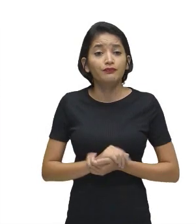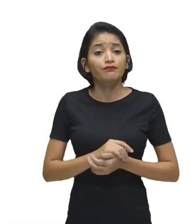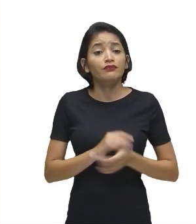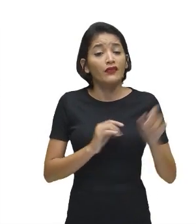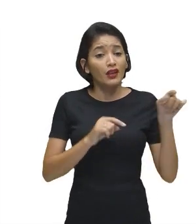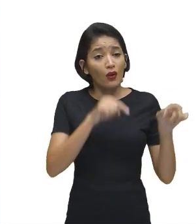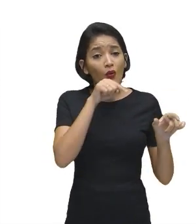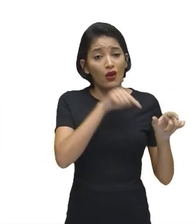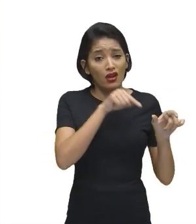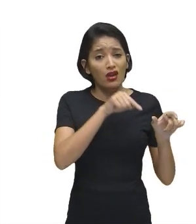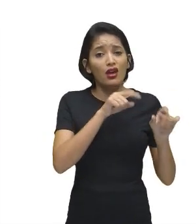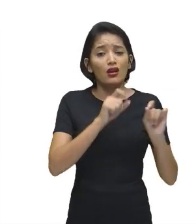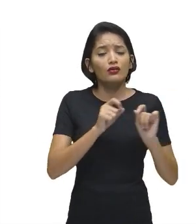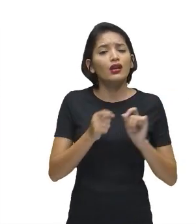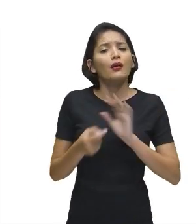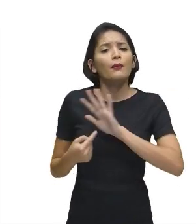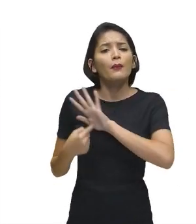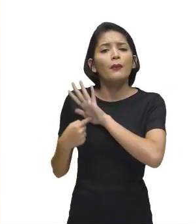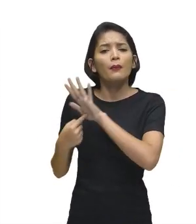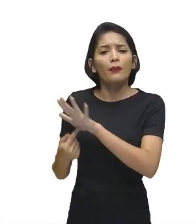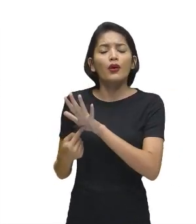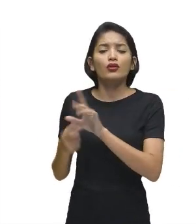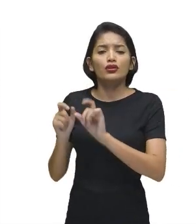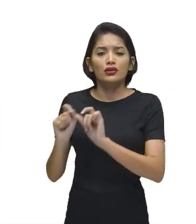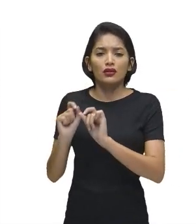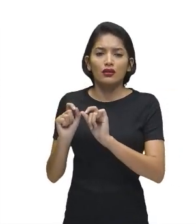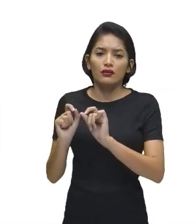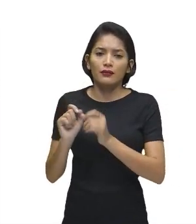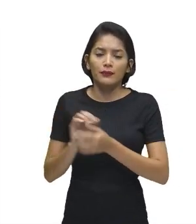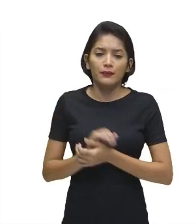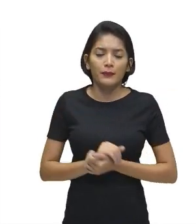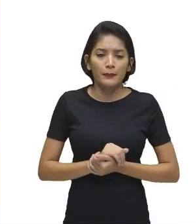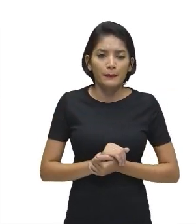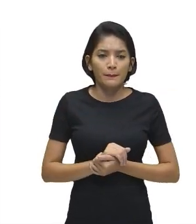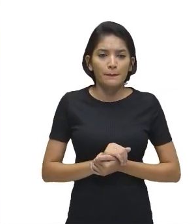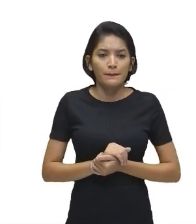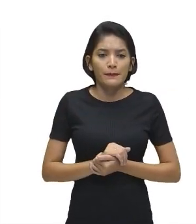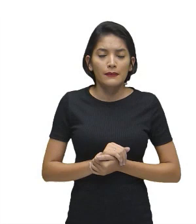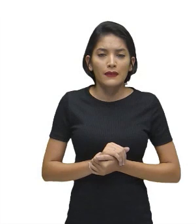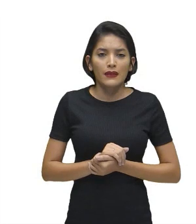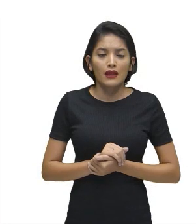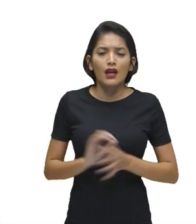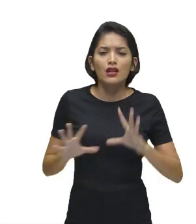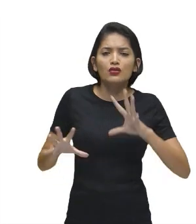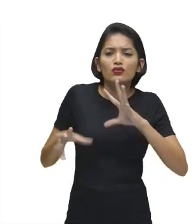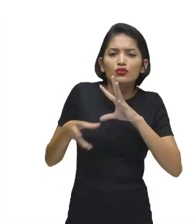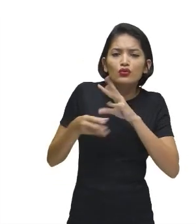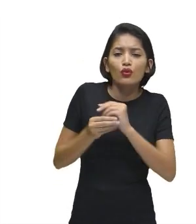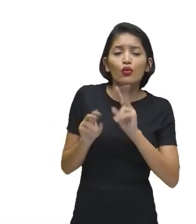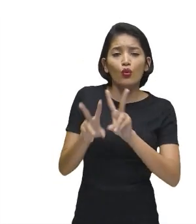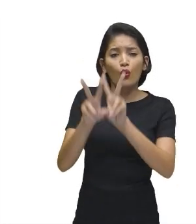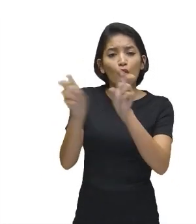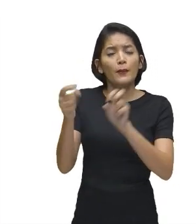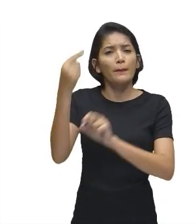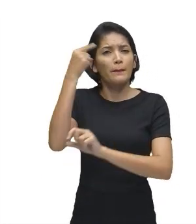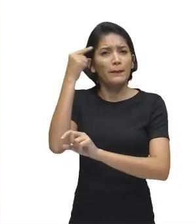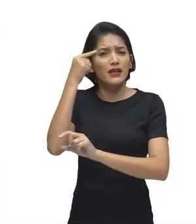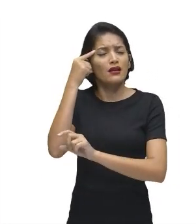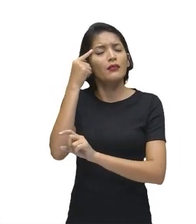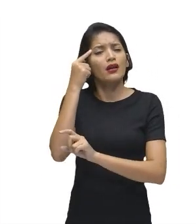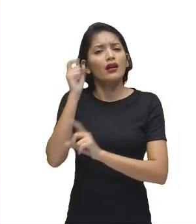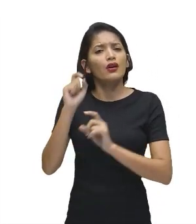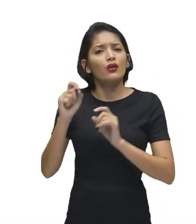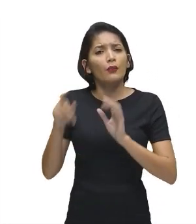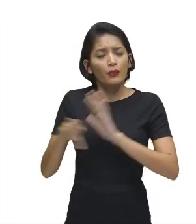expressionistas colocavam em suas obras as próprias conclusões e temperamentos sobre suas visões do mundo.